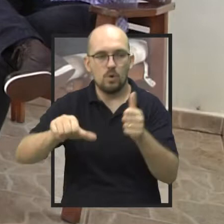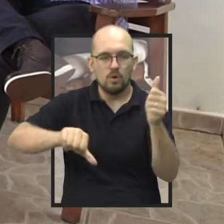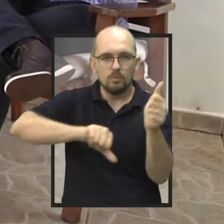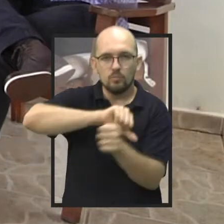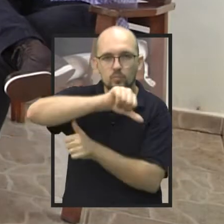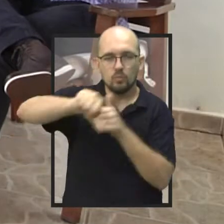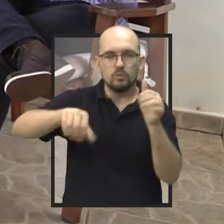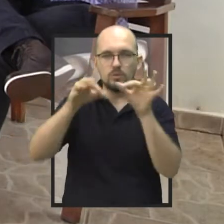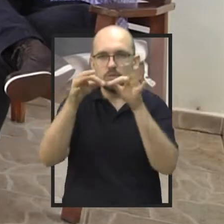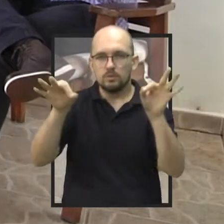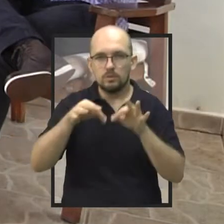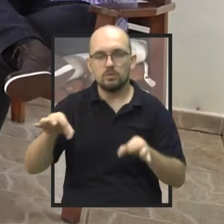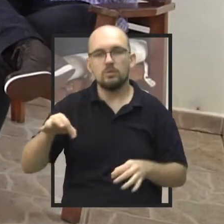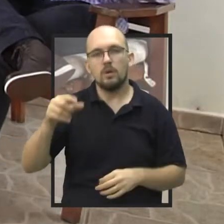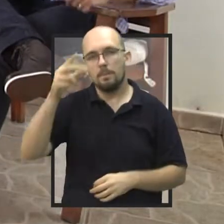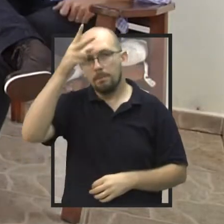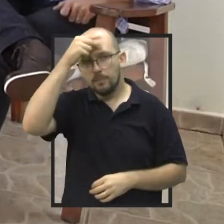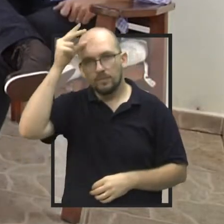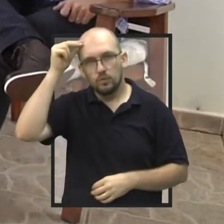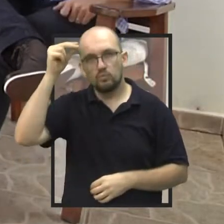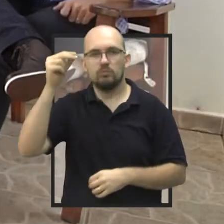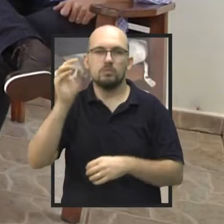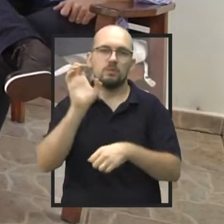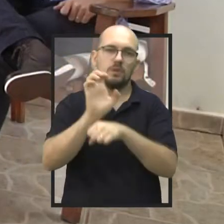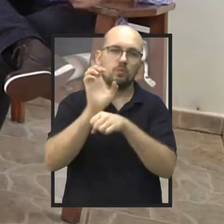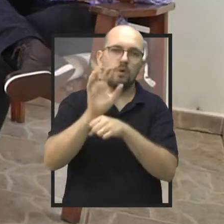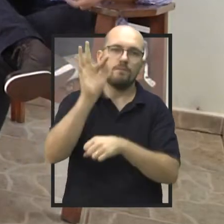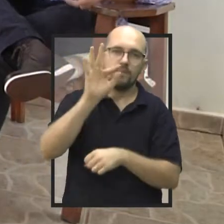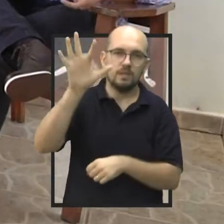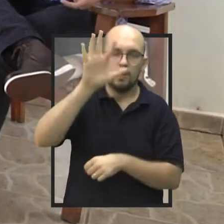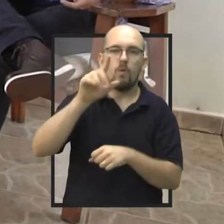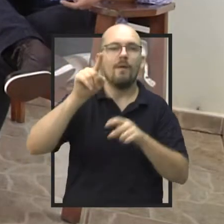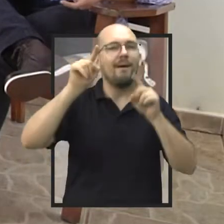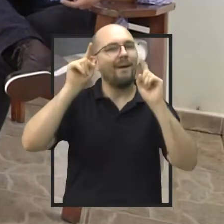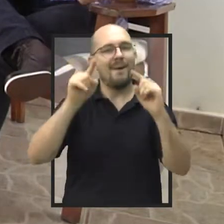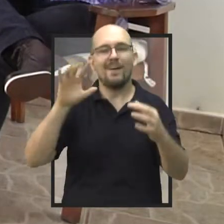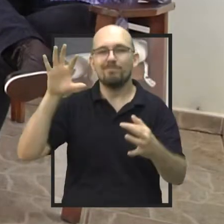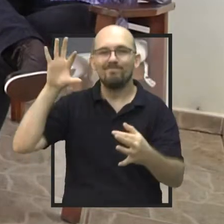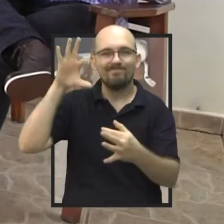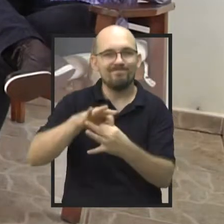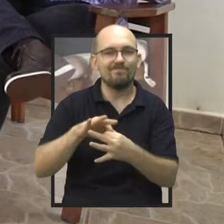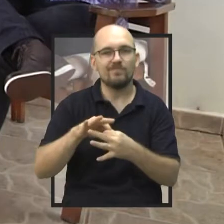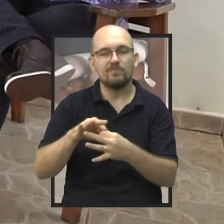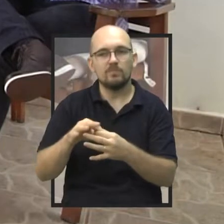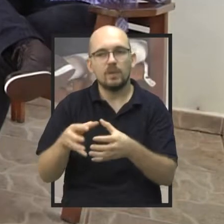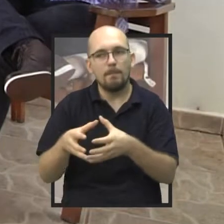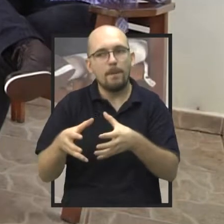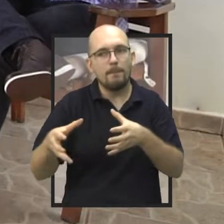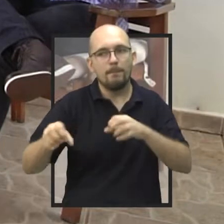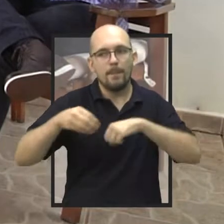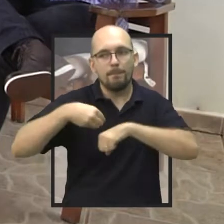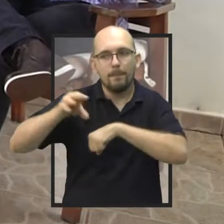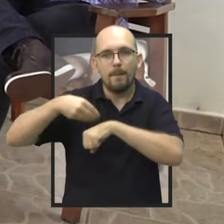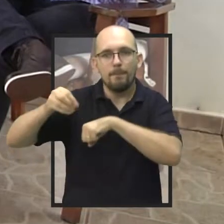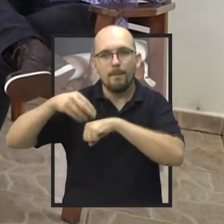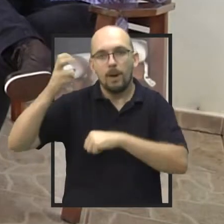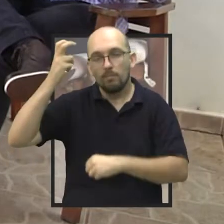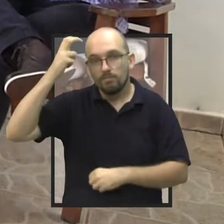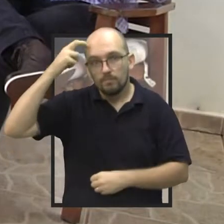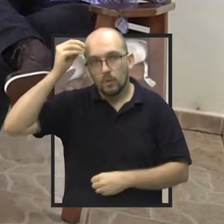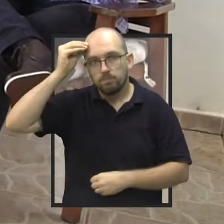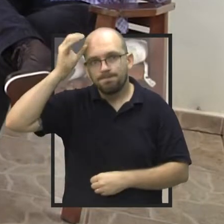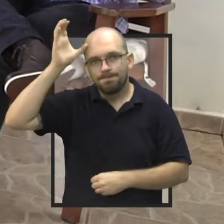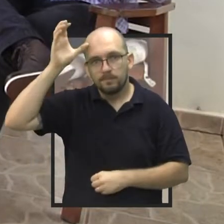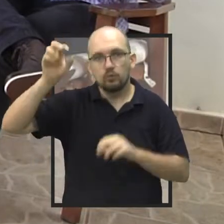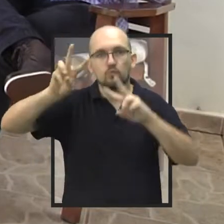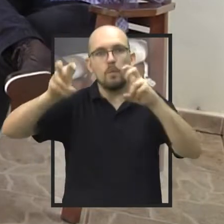estrutural em nível municipal, estadual e federal passa necessariamente pela formação de um eleitorado esclarecido